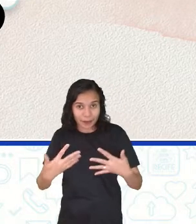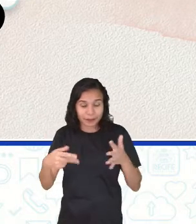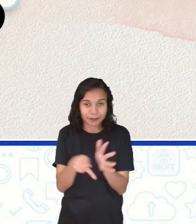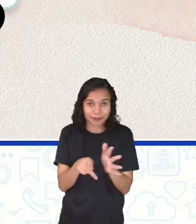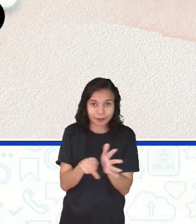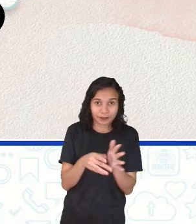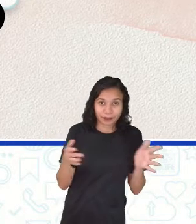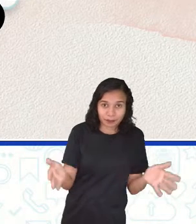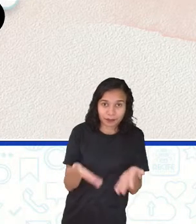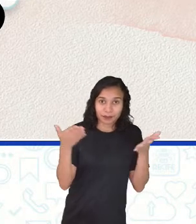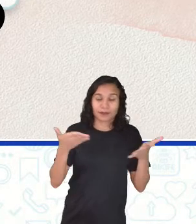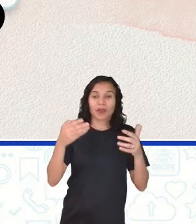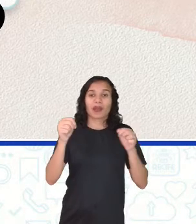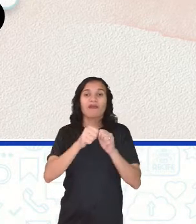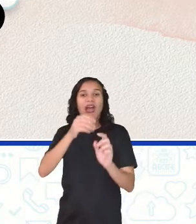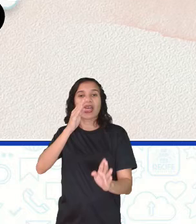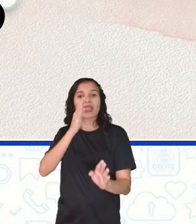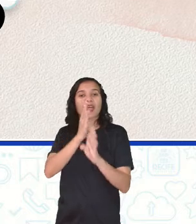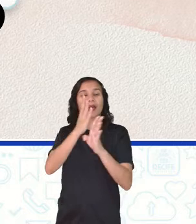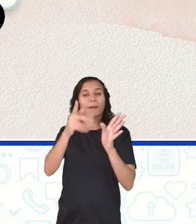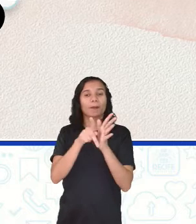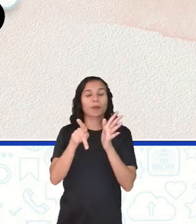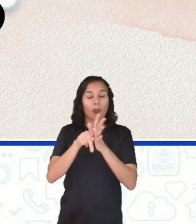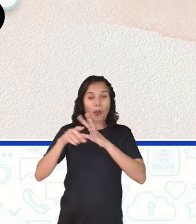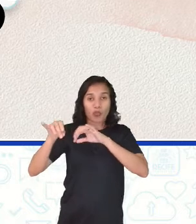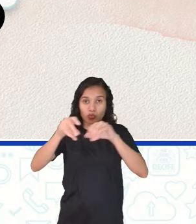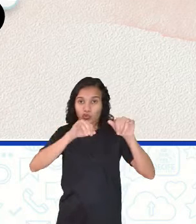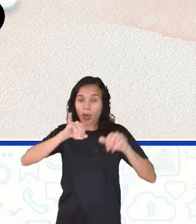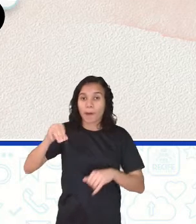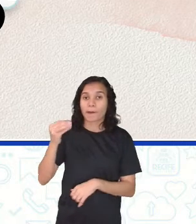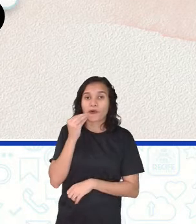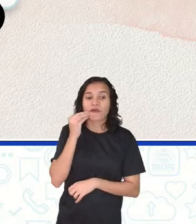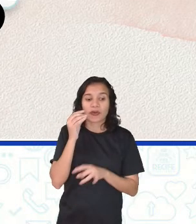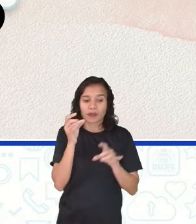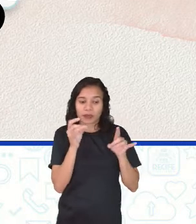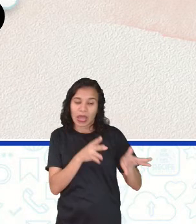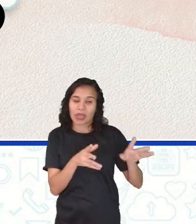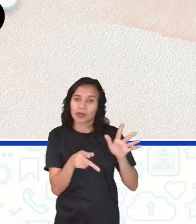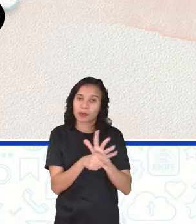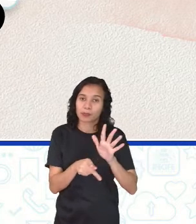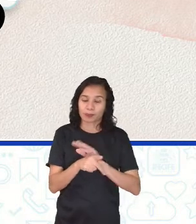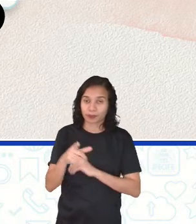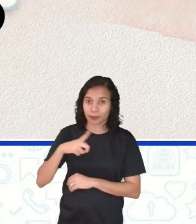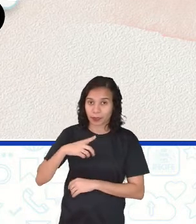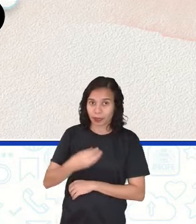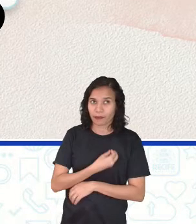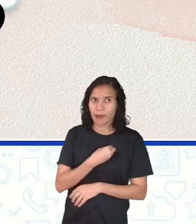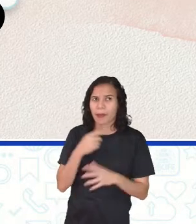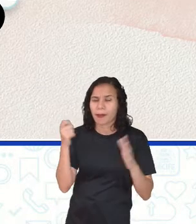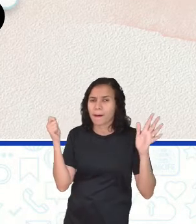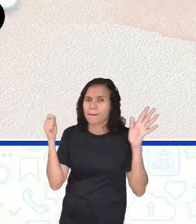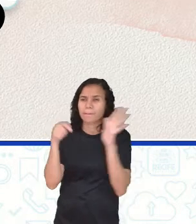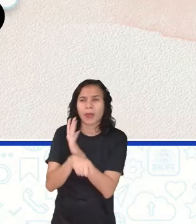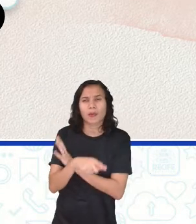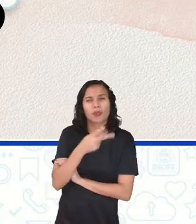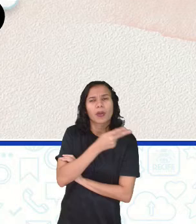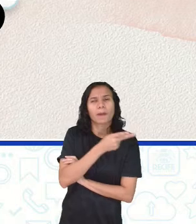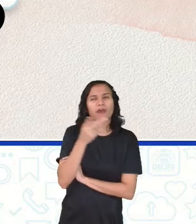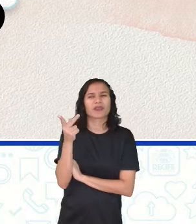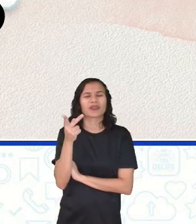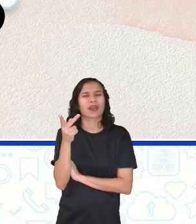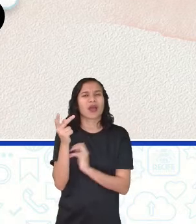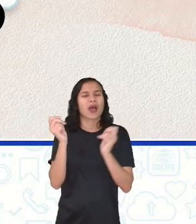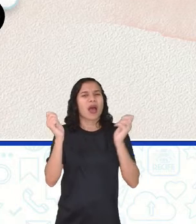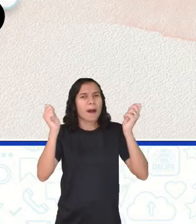cultivo é realizado diretamente, né, sobre o solo, aproveitando os restos orgânicos, mas a pergunta vai para ir para vocês.